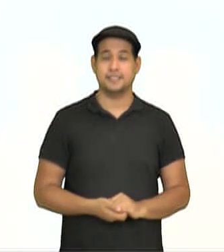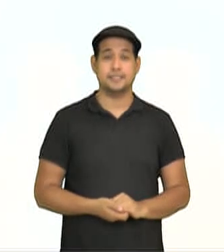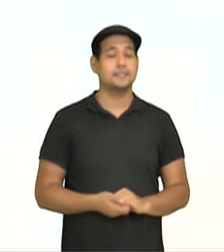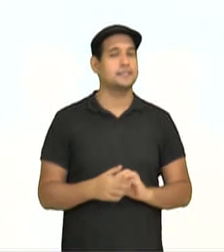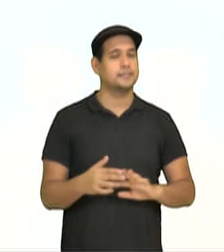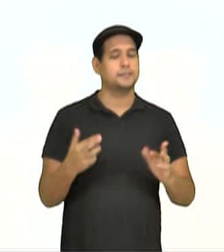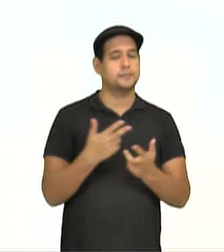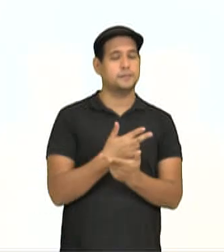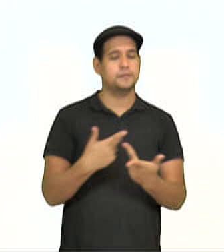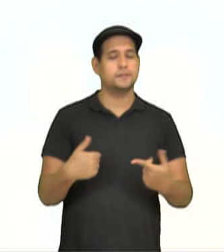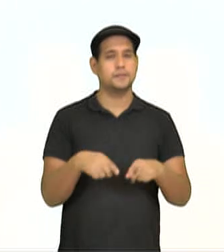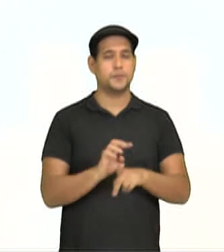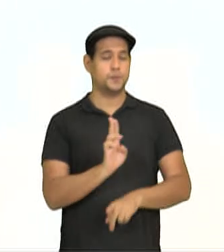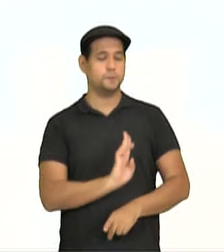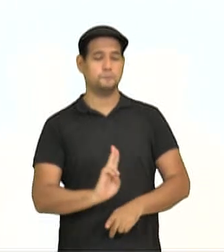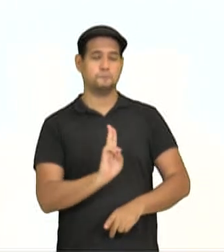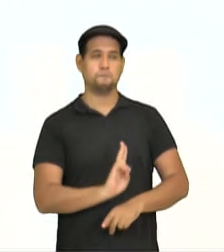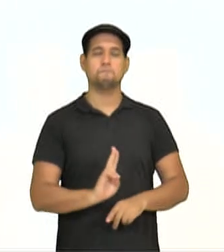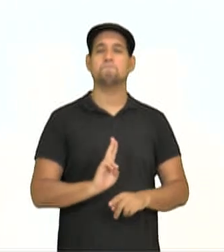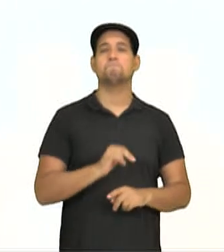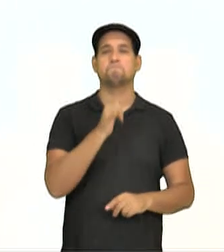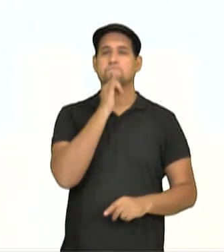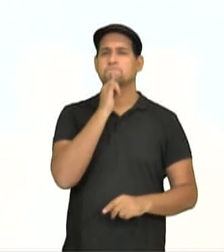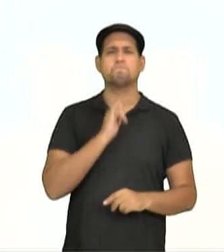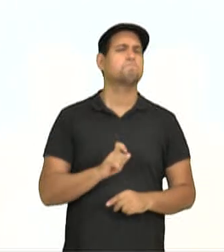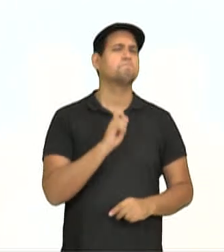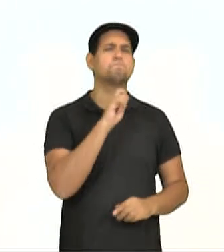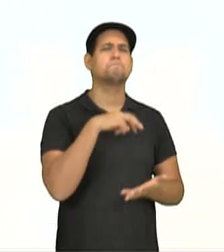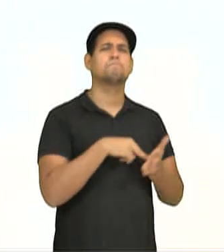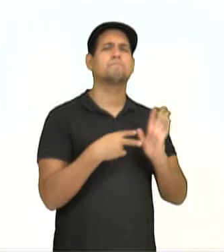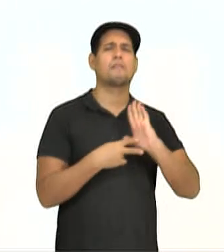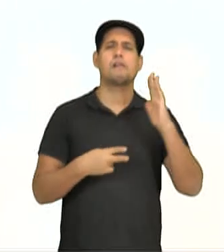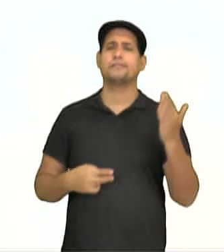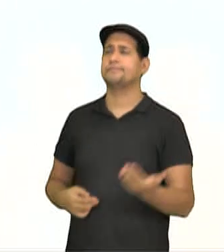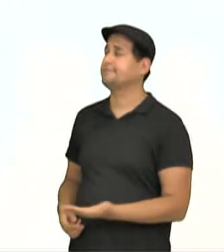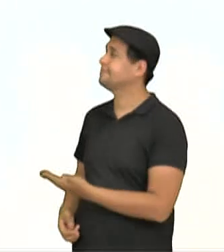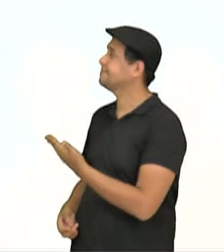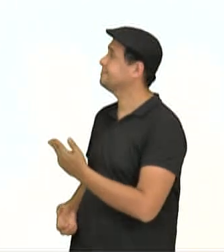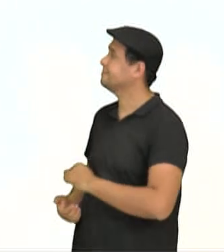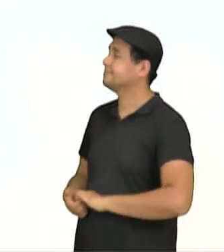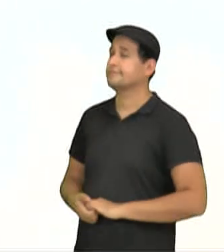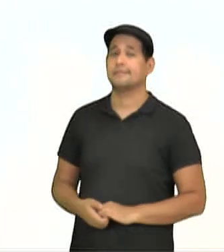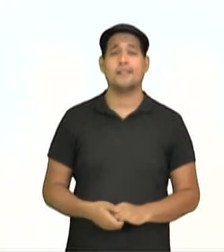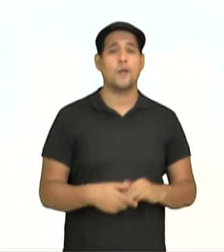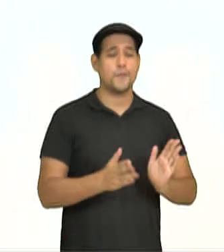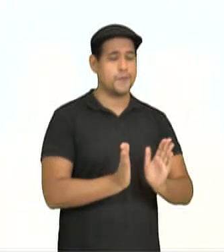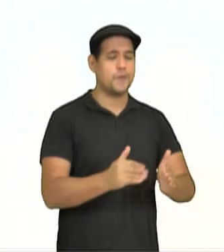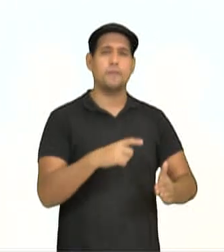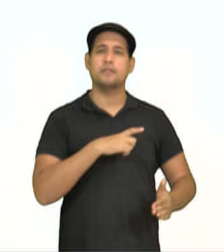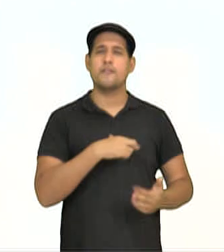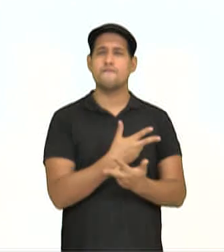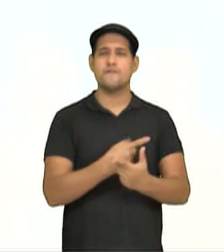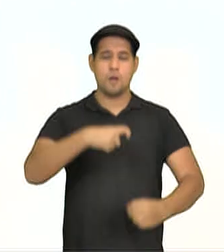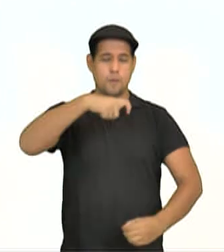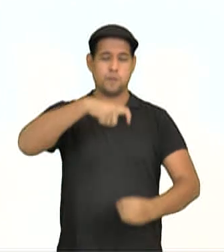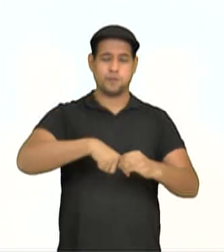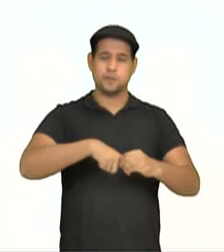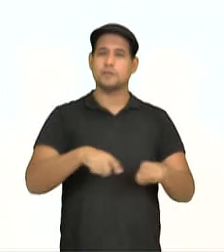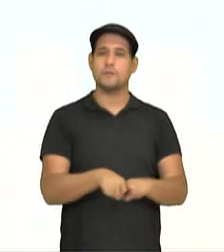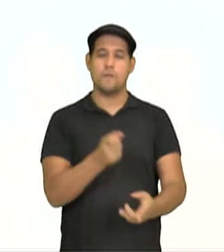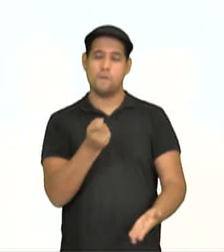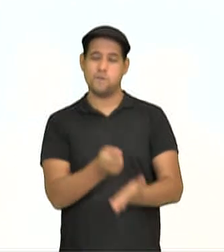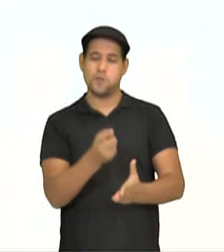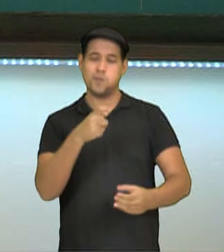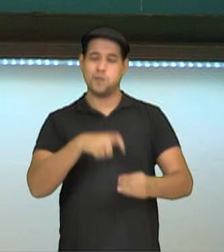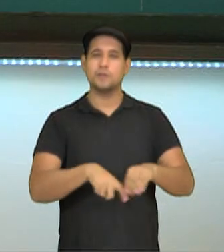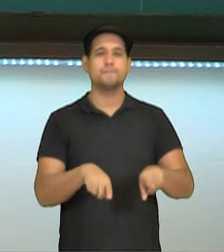Espetáculo, mercadoria e consumo. Então, o que quer dizer isso? O clube ele atrai mais patrocinadores e investimentos.